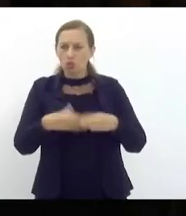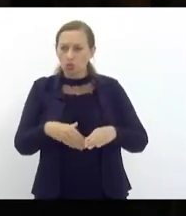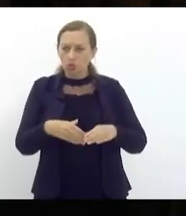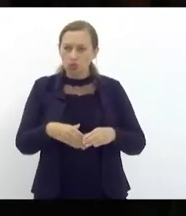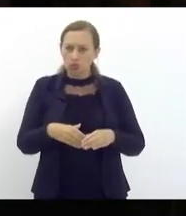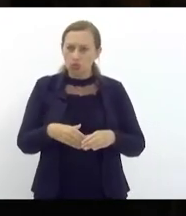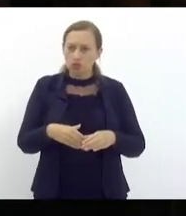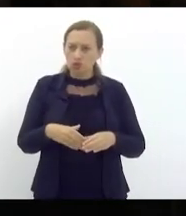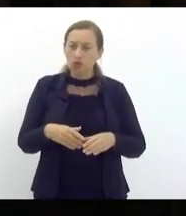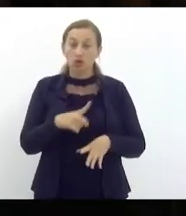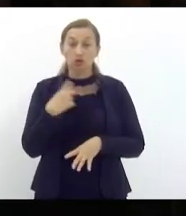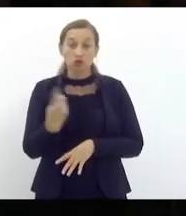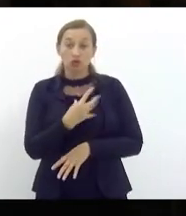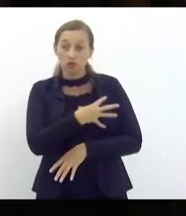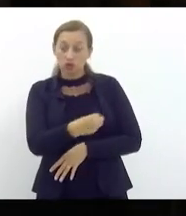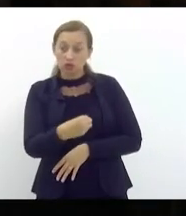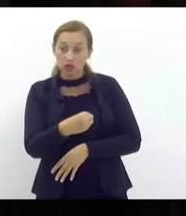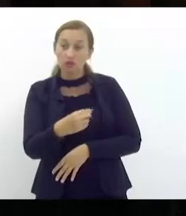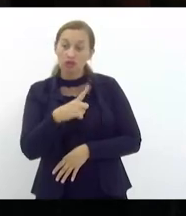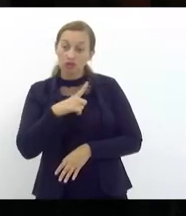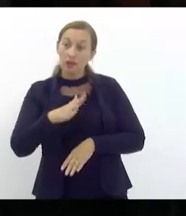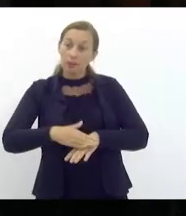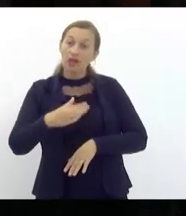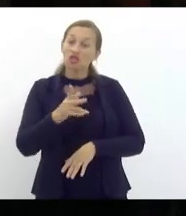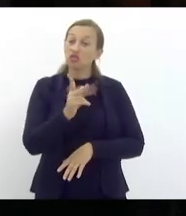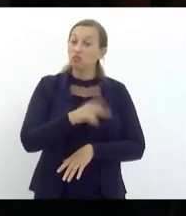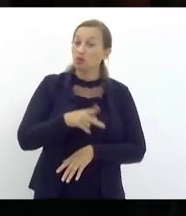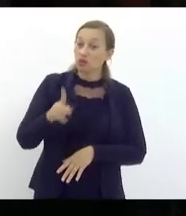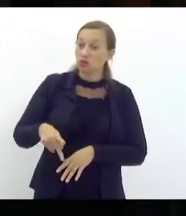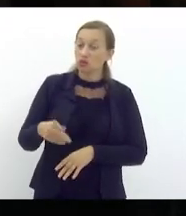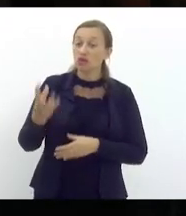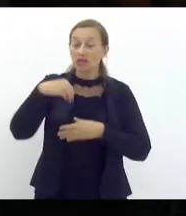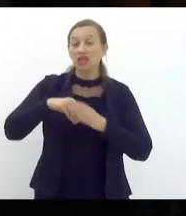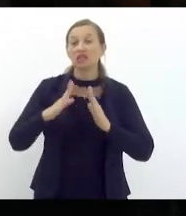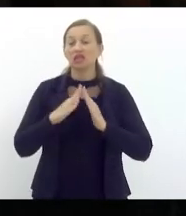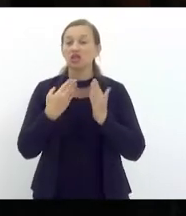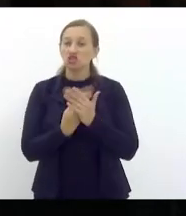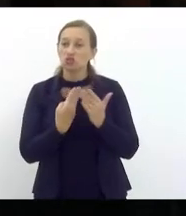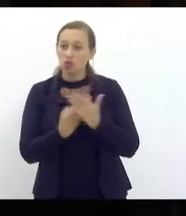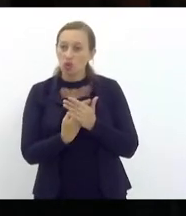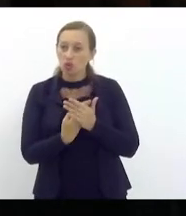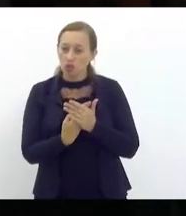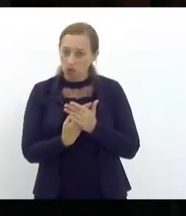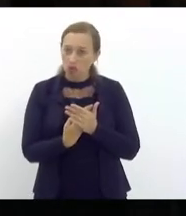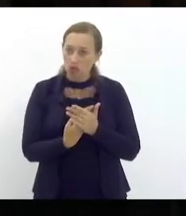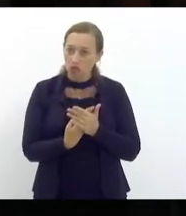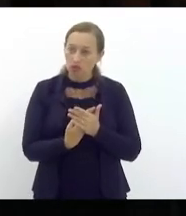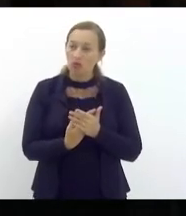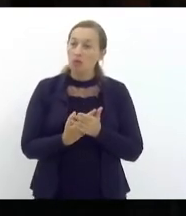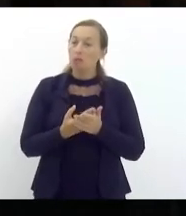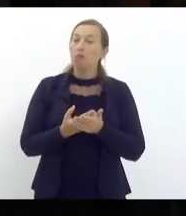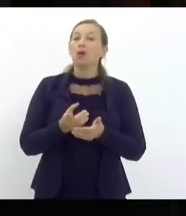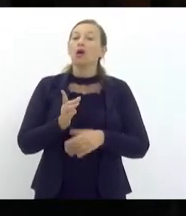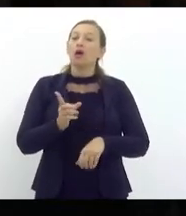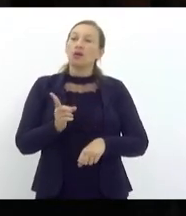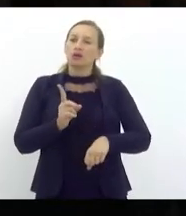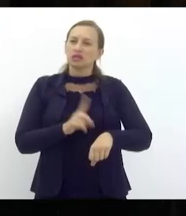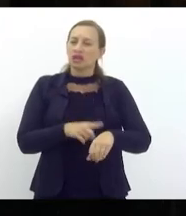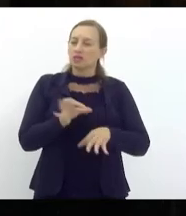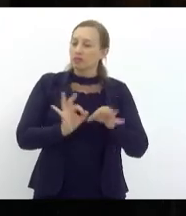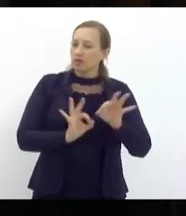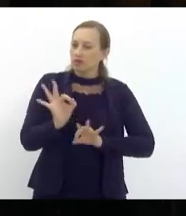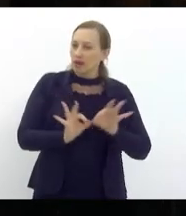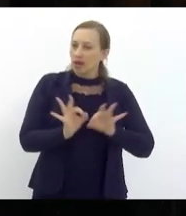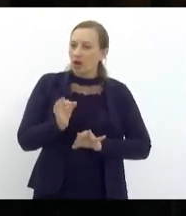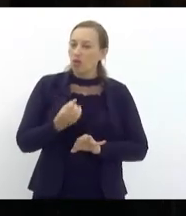que os nossos filhos possam ter mais professores em sala de aula professores com mais tempo para preparar uma aula ao mesmo